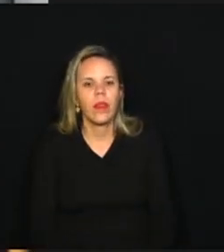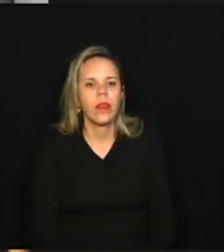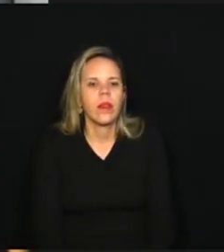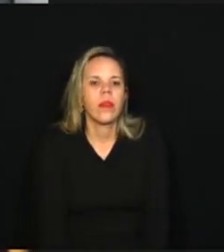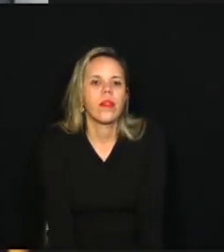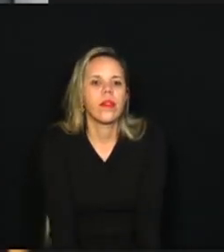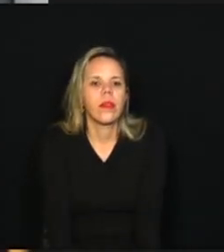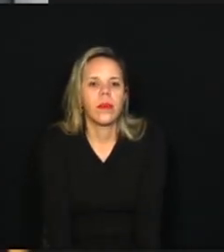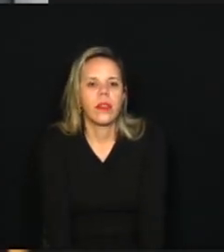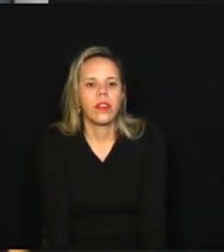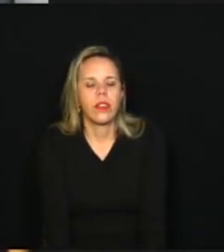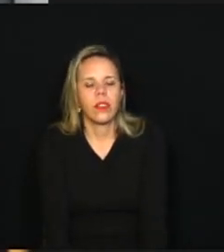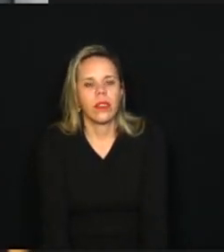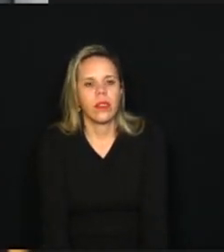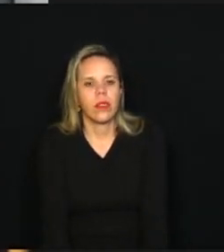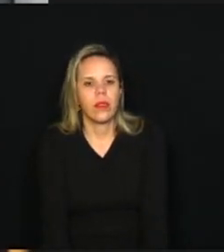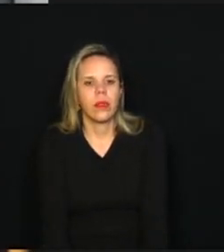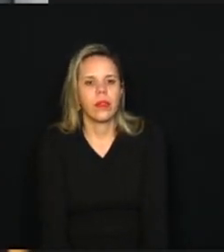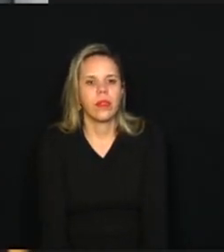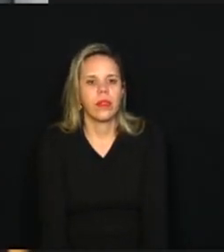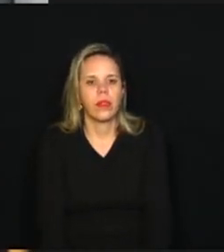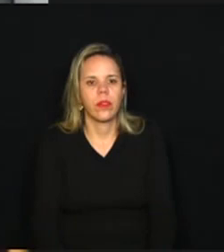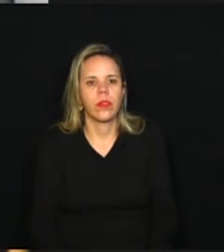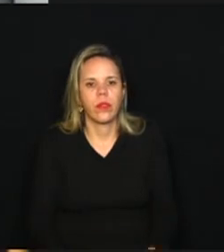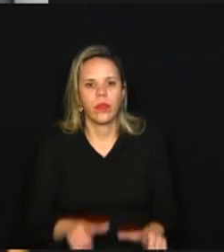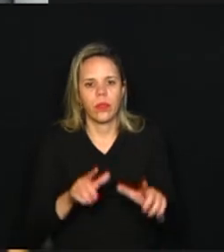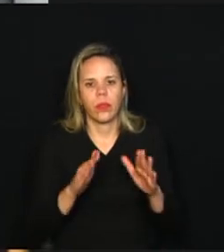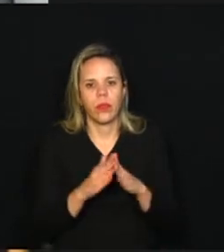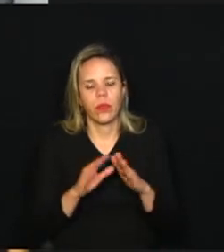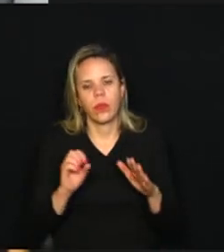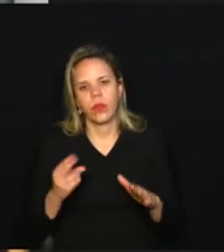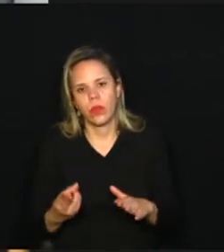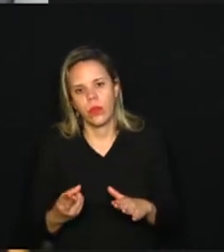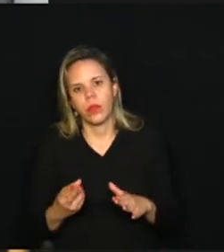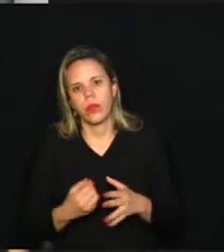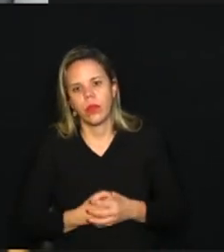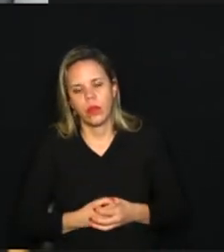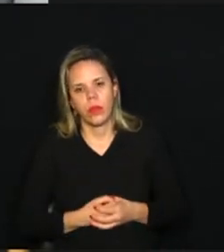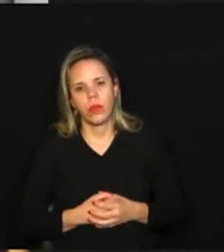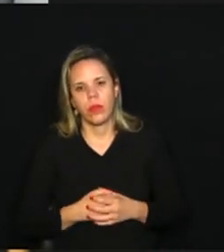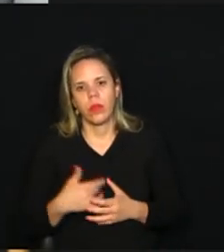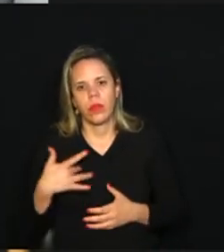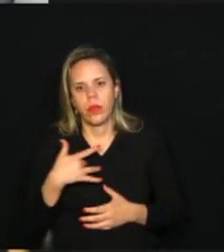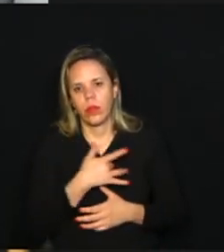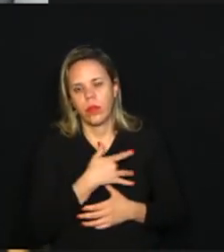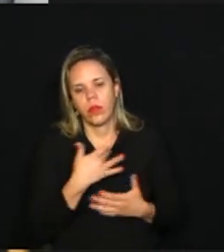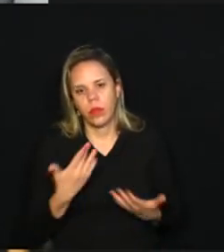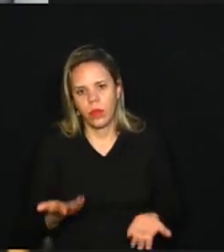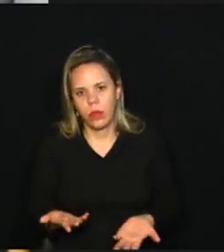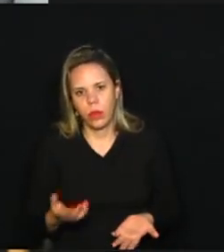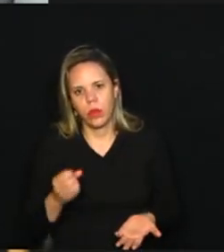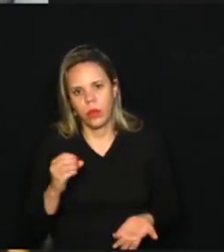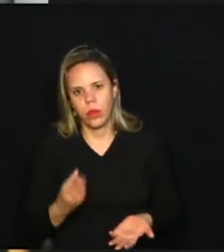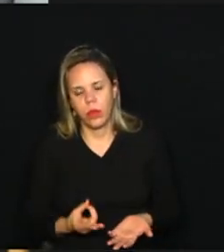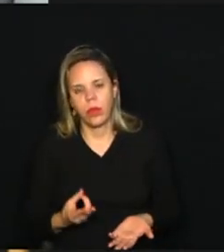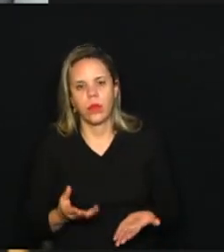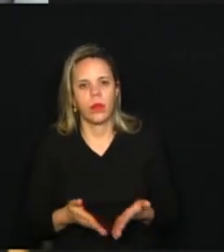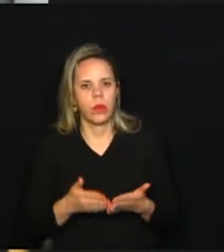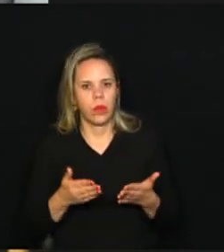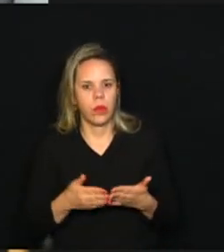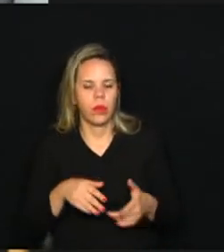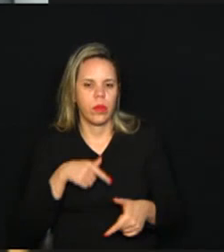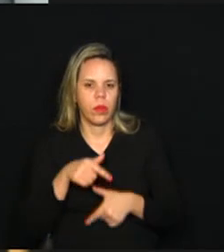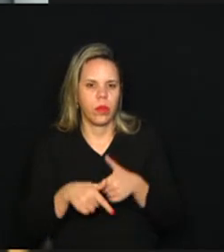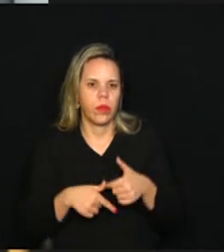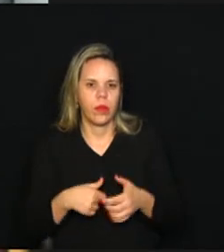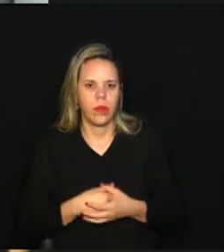né? Seja em relação ao local de moradia, ou condição sanitária, ou em vulnerável pela atividade